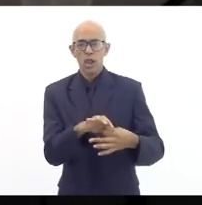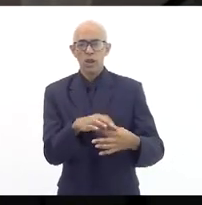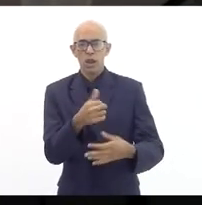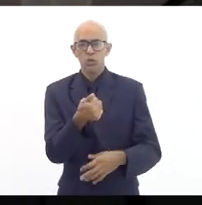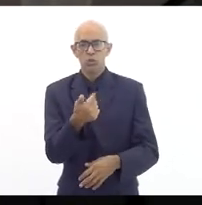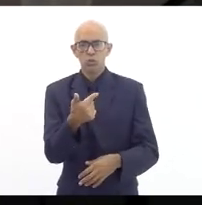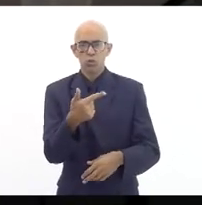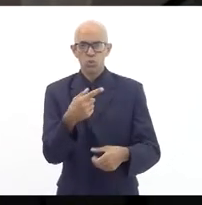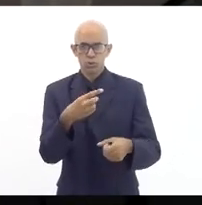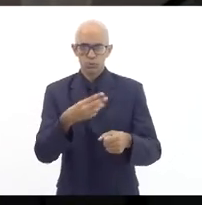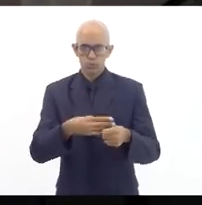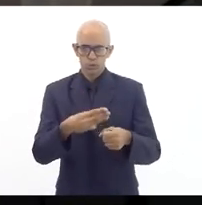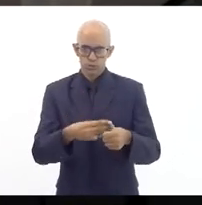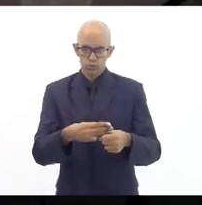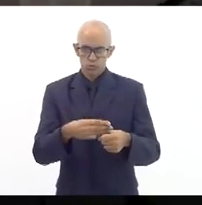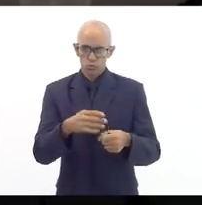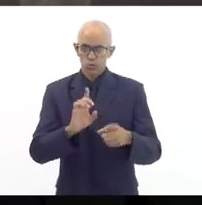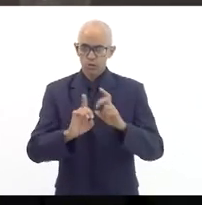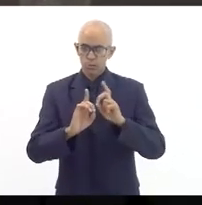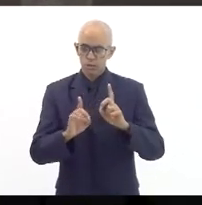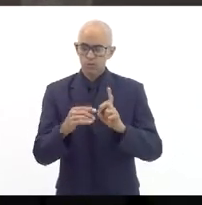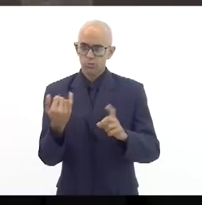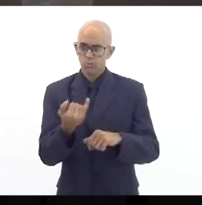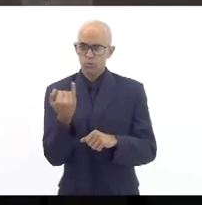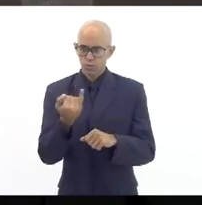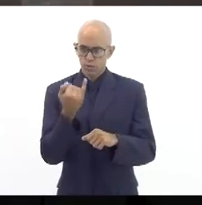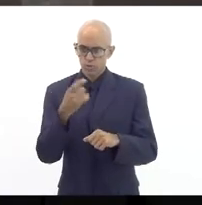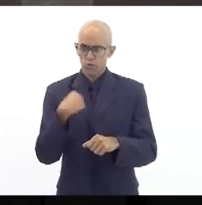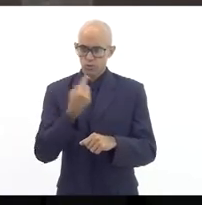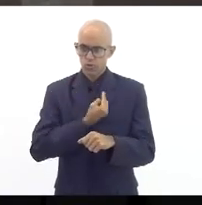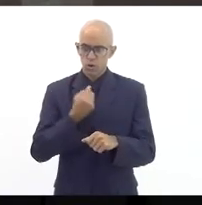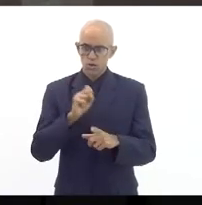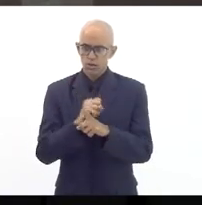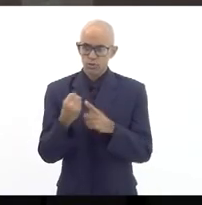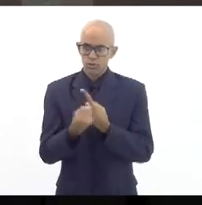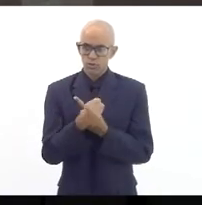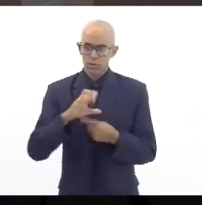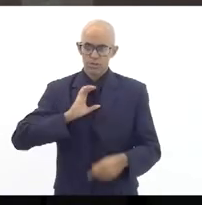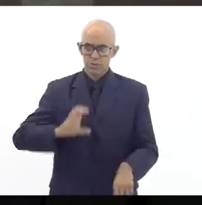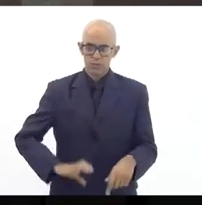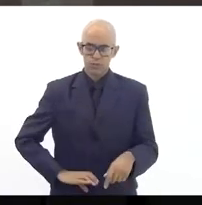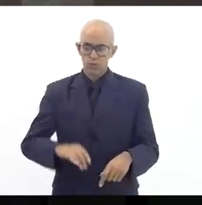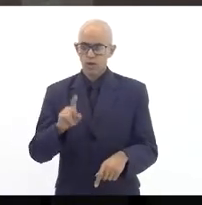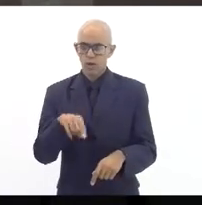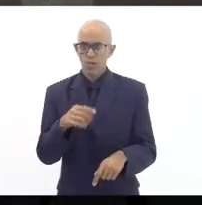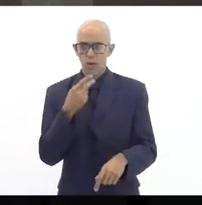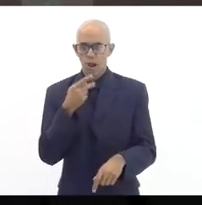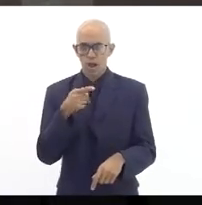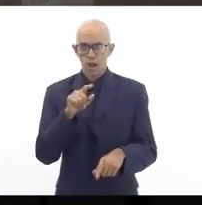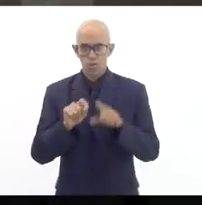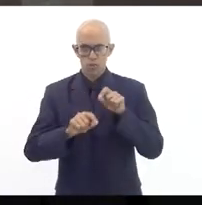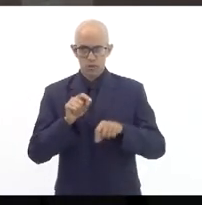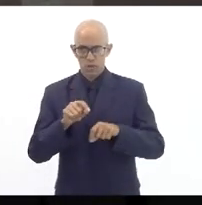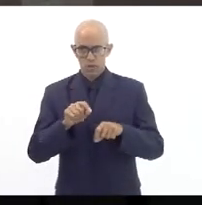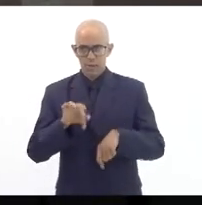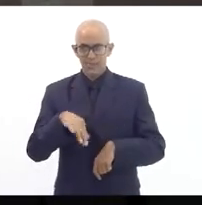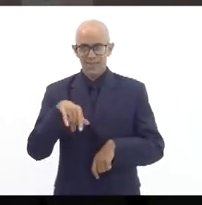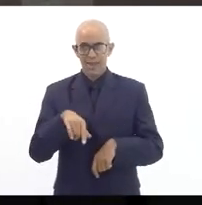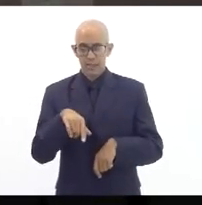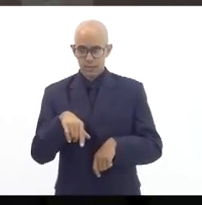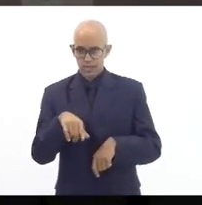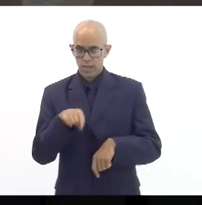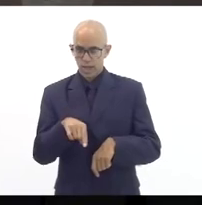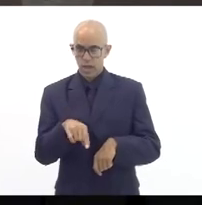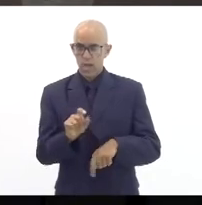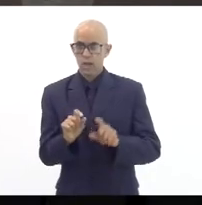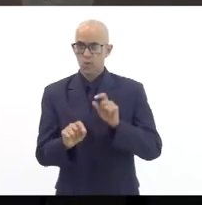um debate que é muito importante que a gente, que faz parte da sociedade civil, colocar aqui, é quem esse debate está sendo costurado e construído